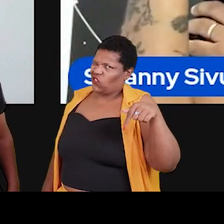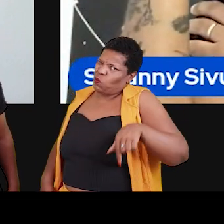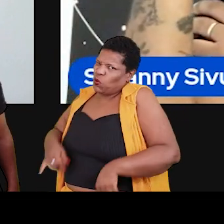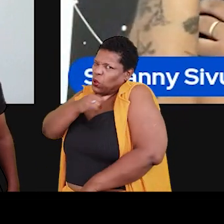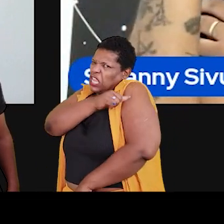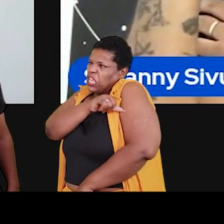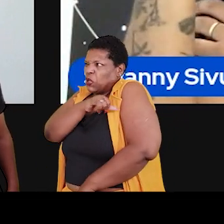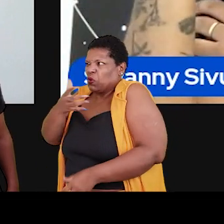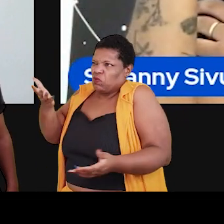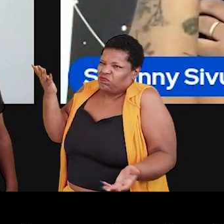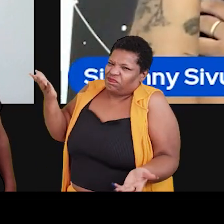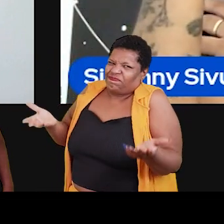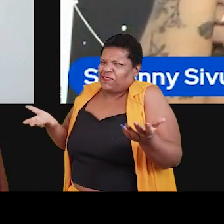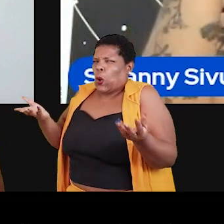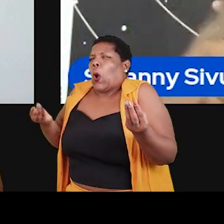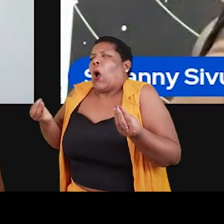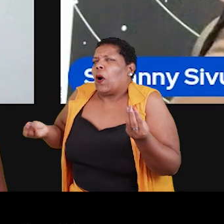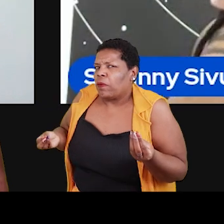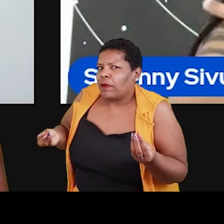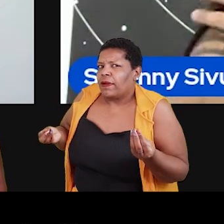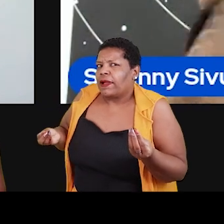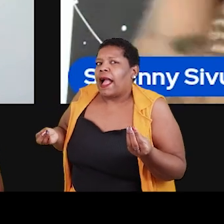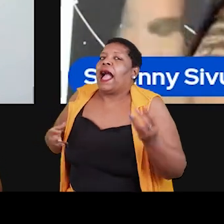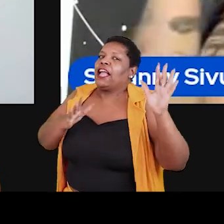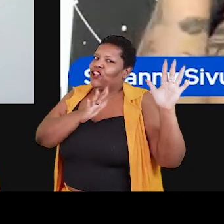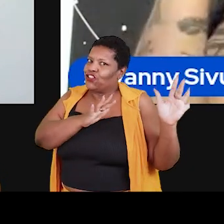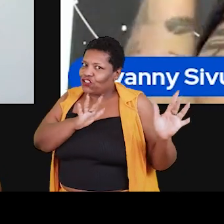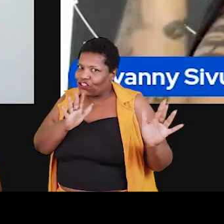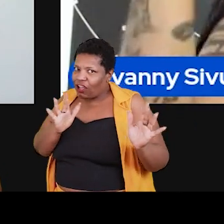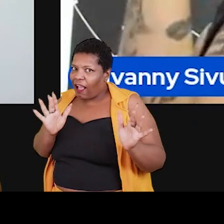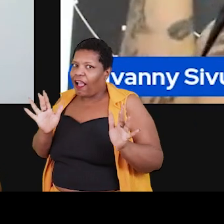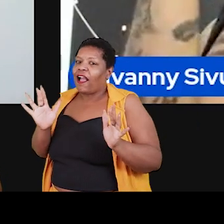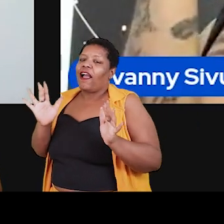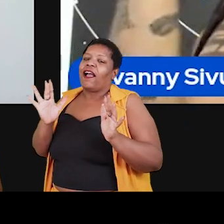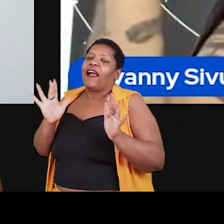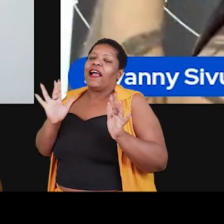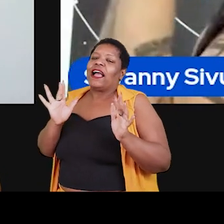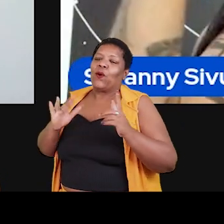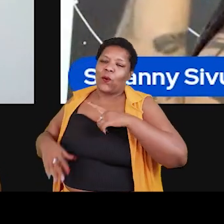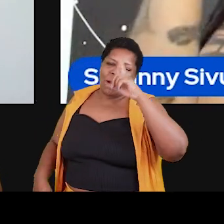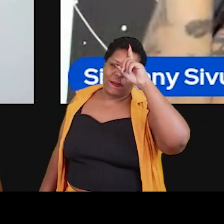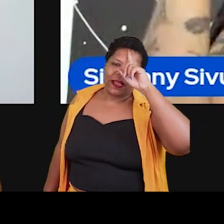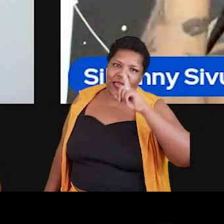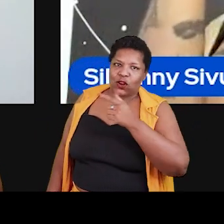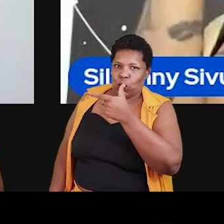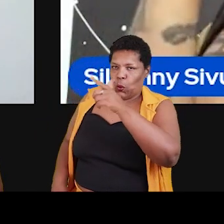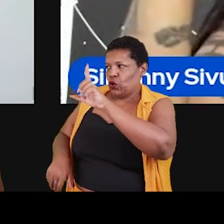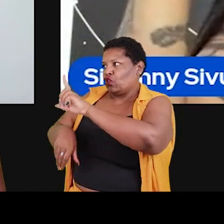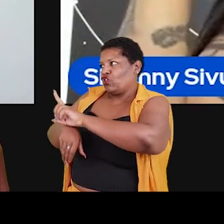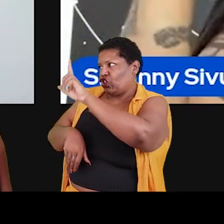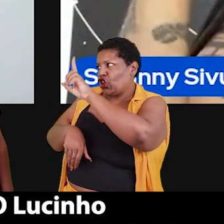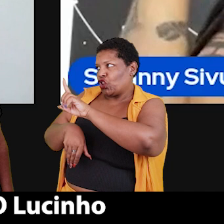de Janeiro? Como que será que vai ser isso? E aí nisso eles já passaram o Amarelo para os